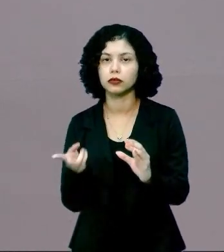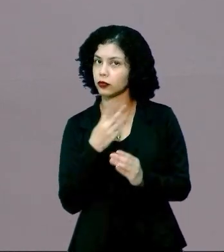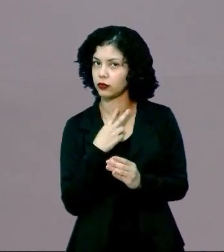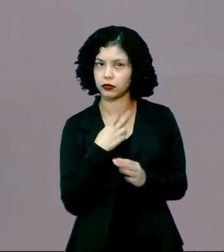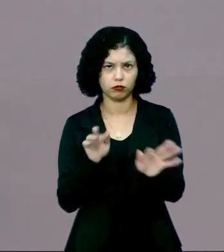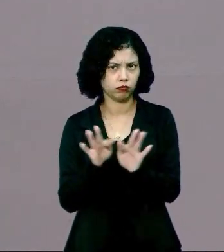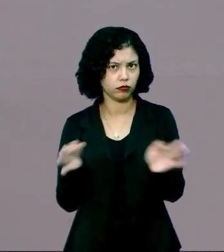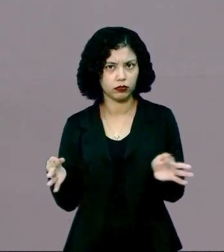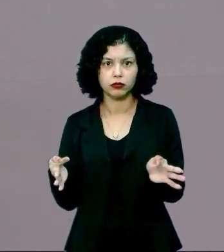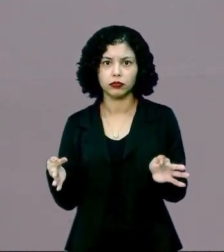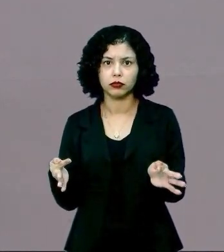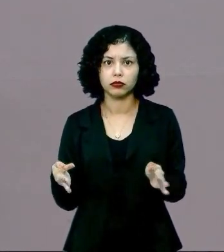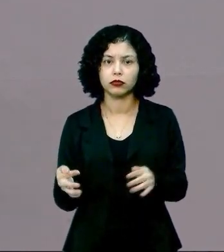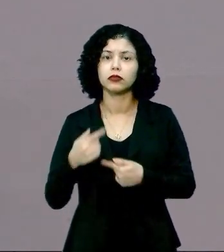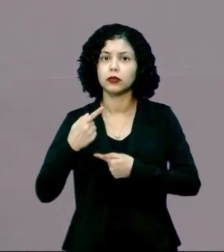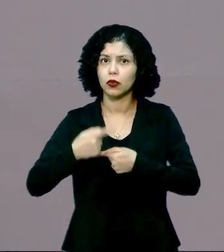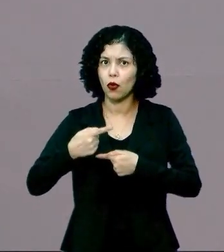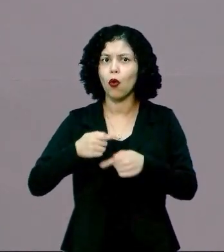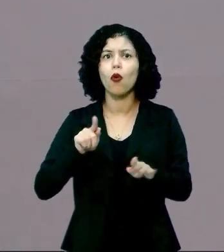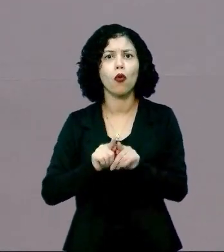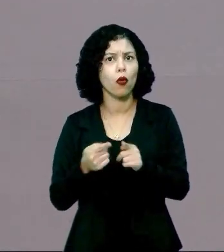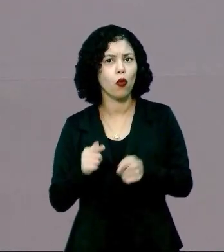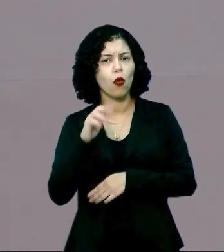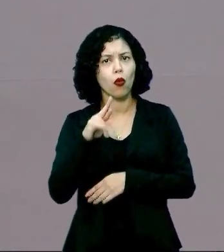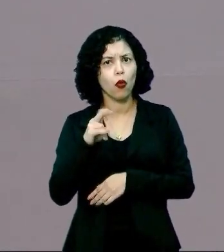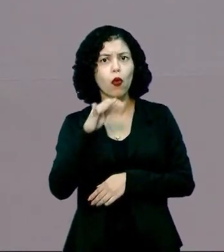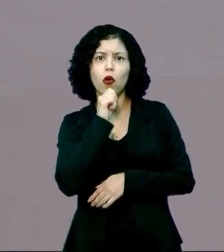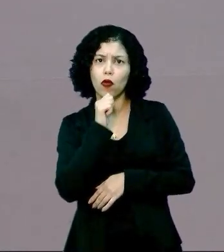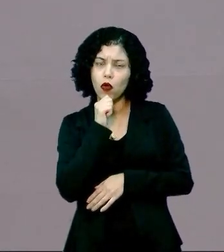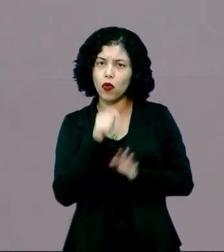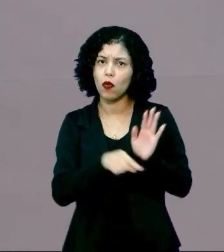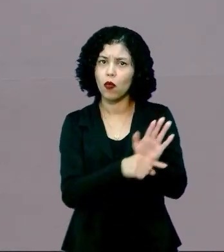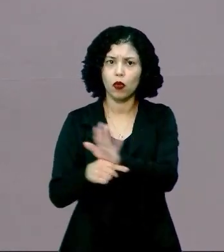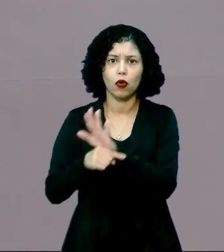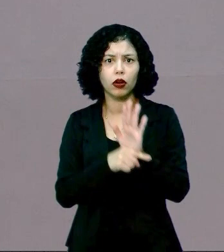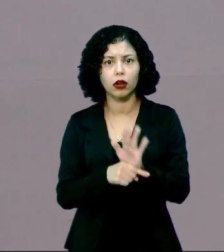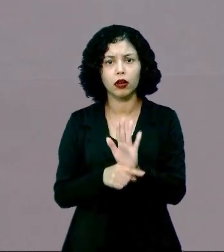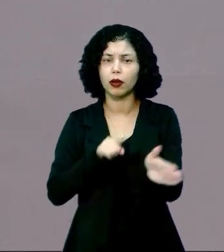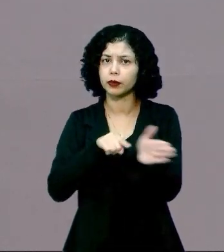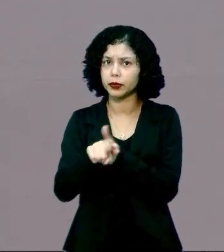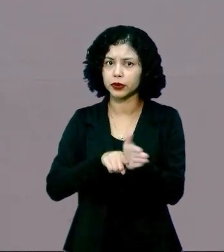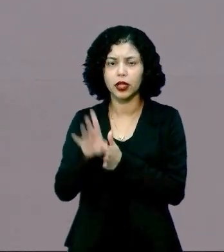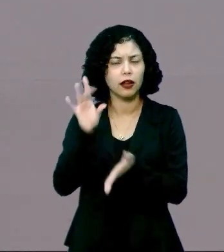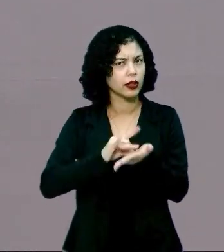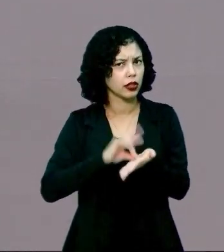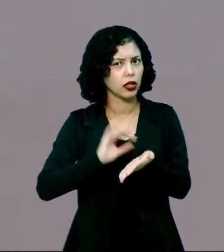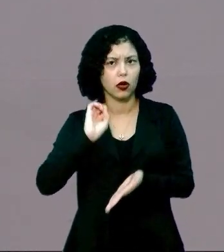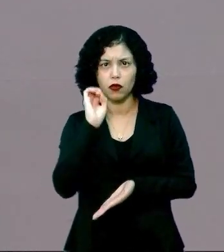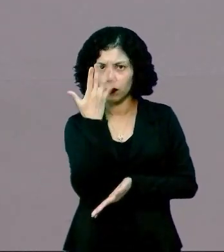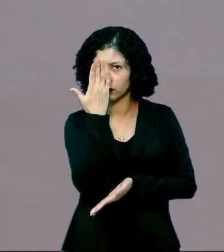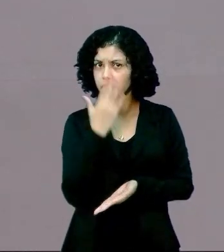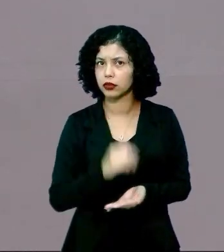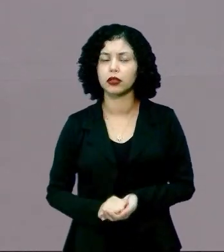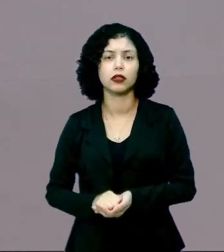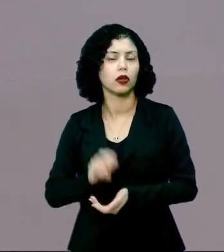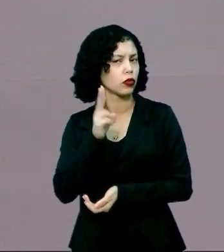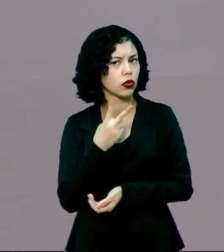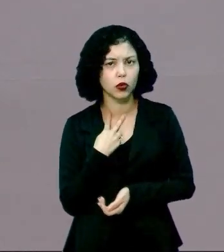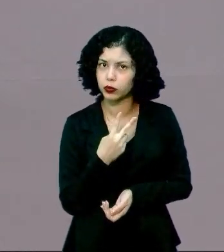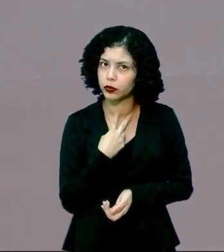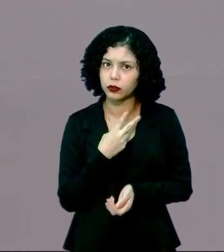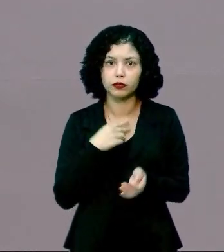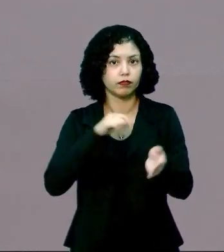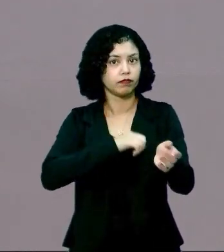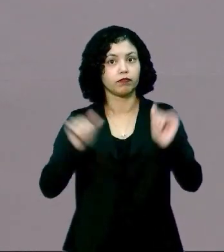posso simplesmente dar um Google, fazer uma pesquisa e eu não posso averiguar, por exemplo, se essa pesquisa ela é verdadeira ou falsa. Eu não posso divulgar